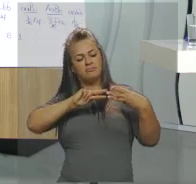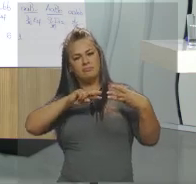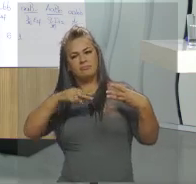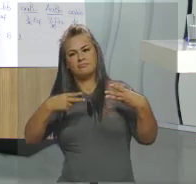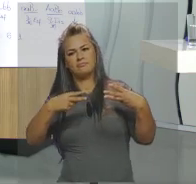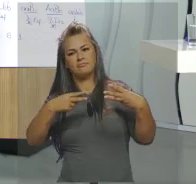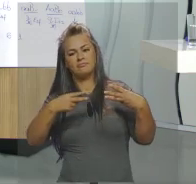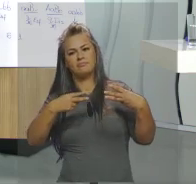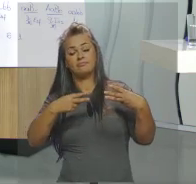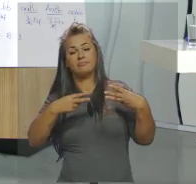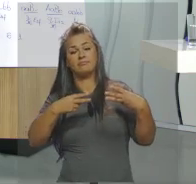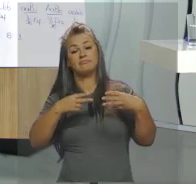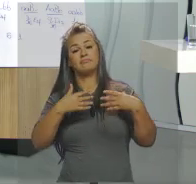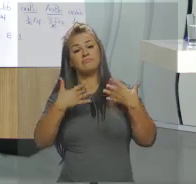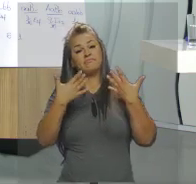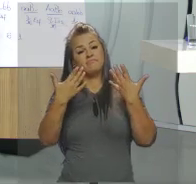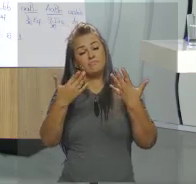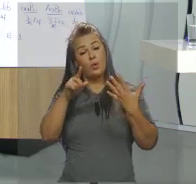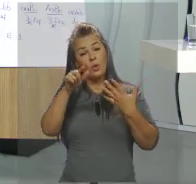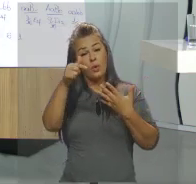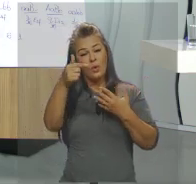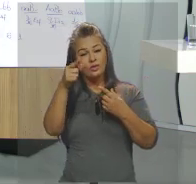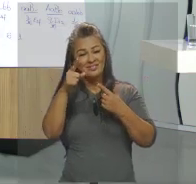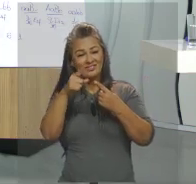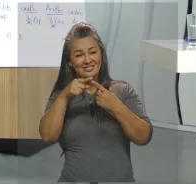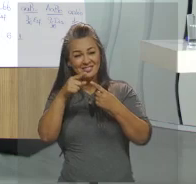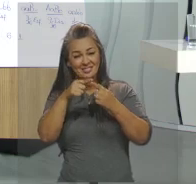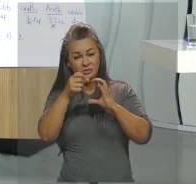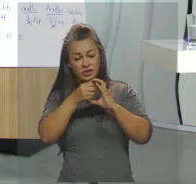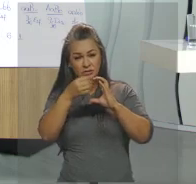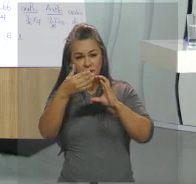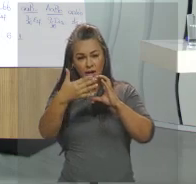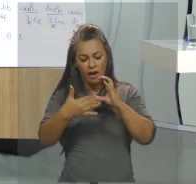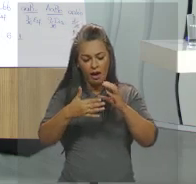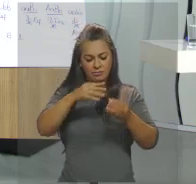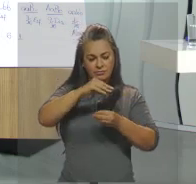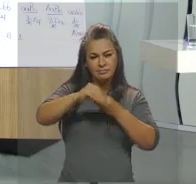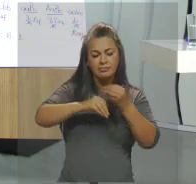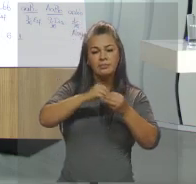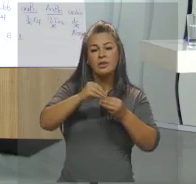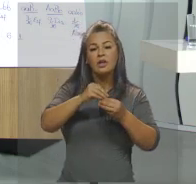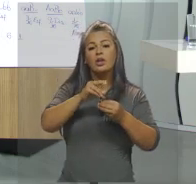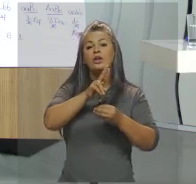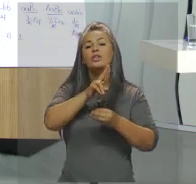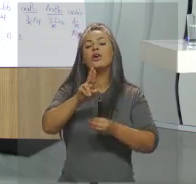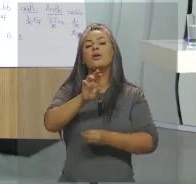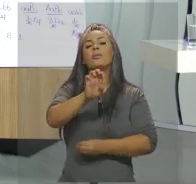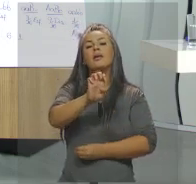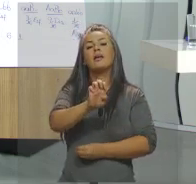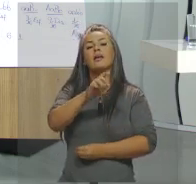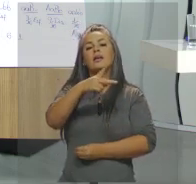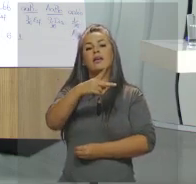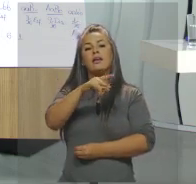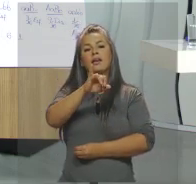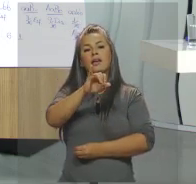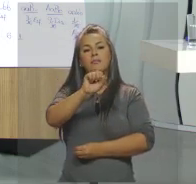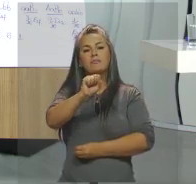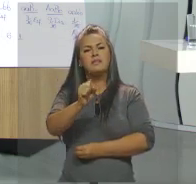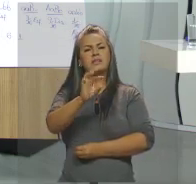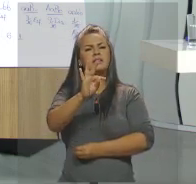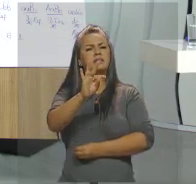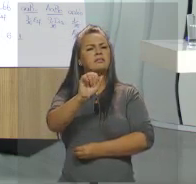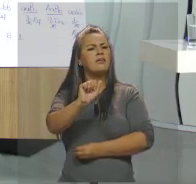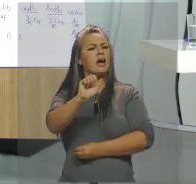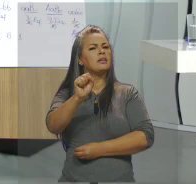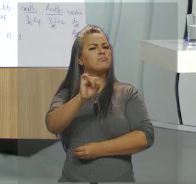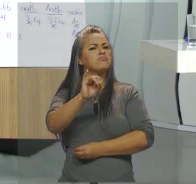Um outro tipo de interação gênica é o que a gente chama de epistasia. O que é epistasia?